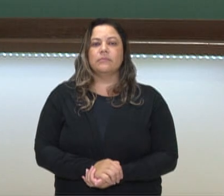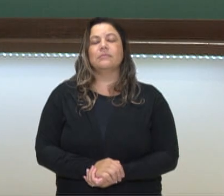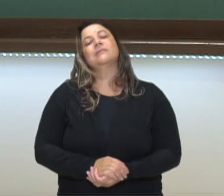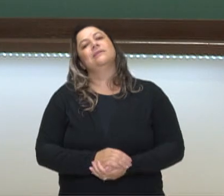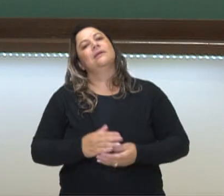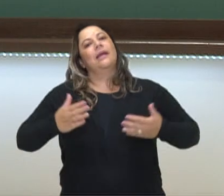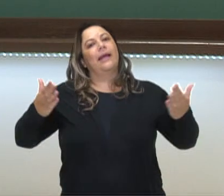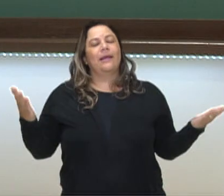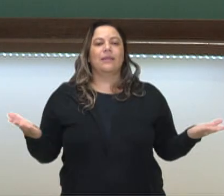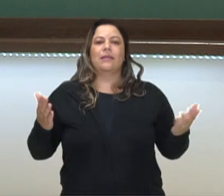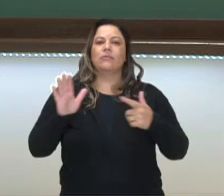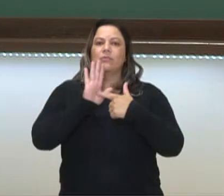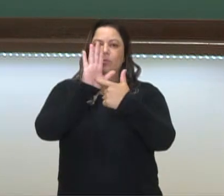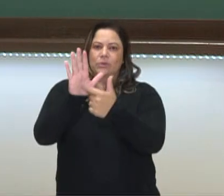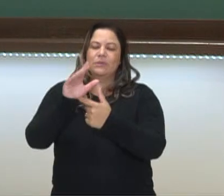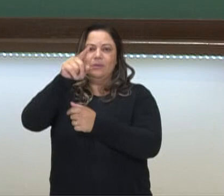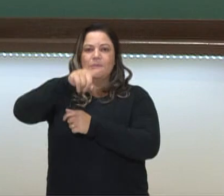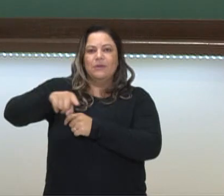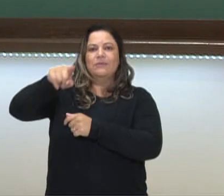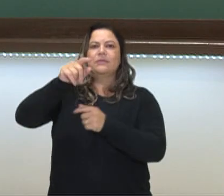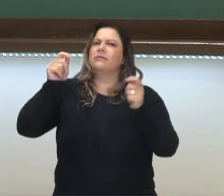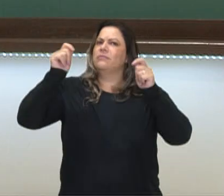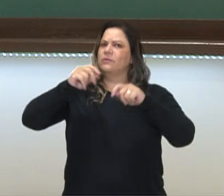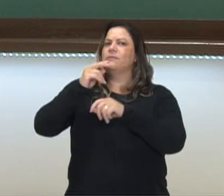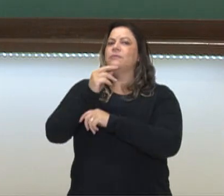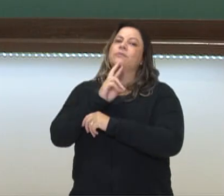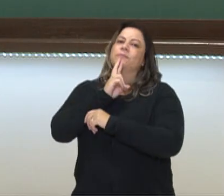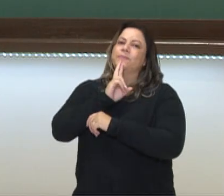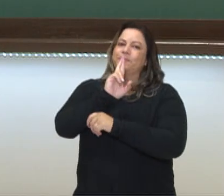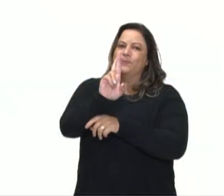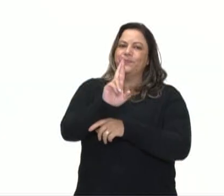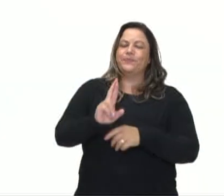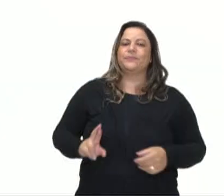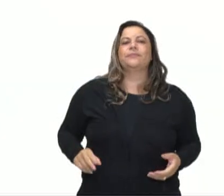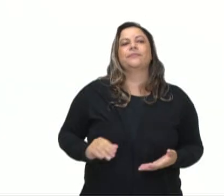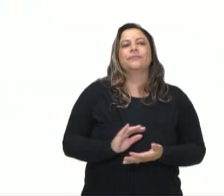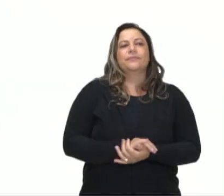Muito bem, vou apresentar para você aqui uma possível resposta. Acompanhe aqui.